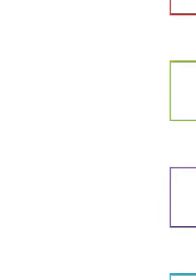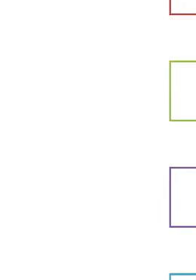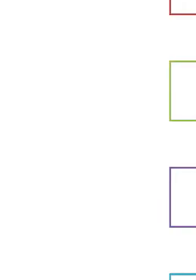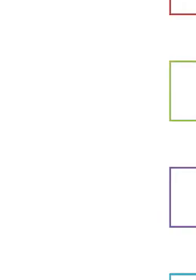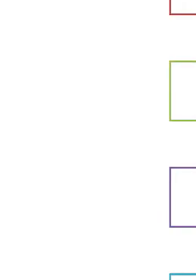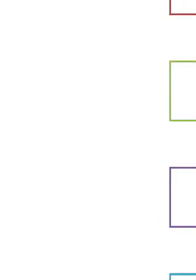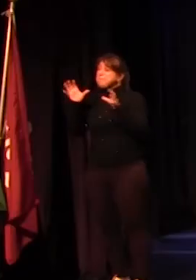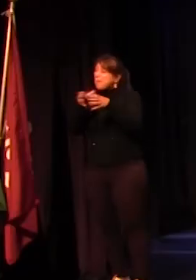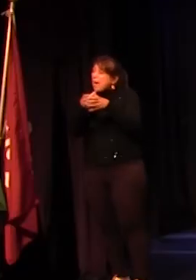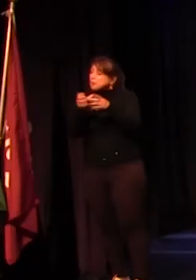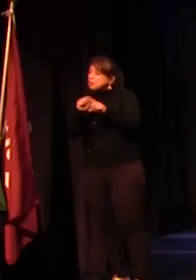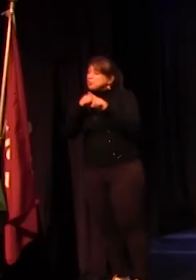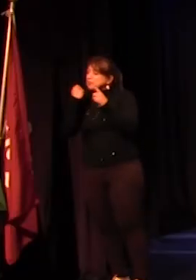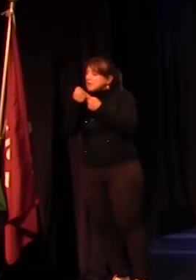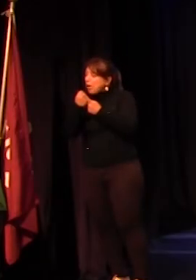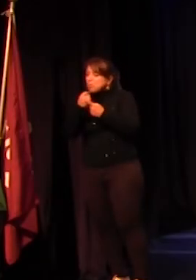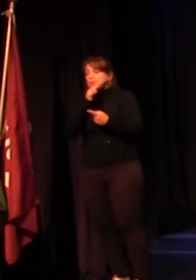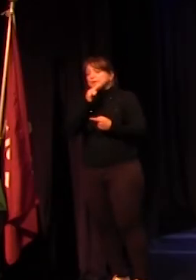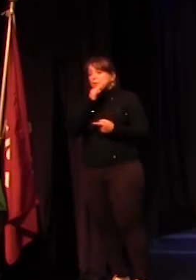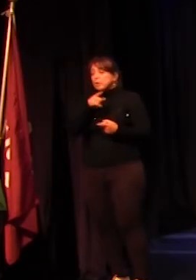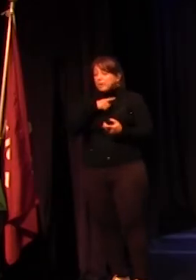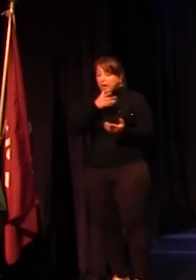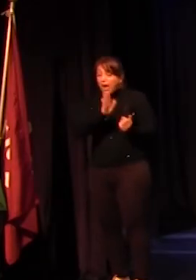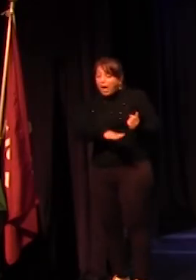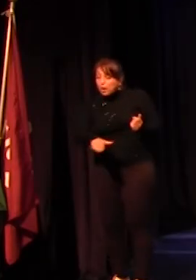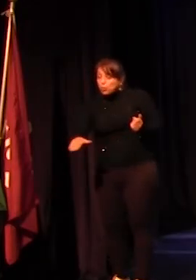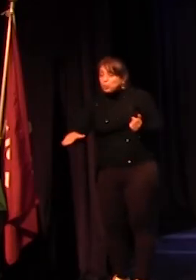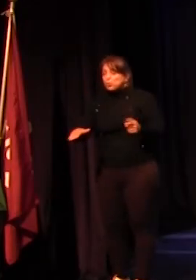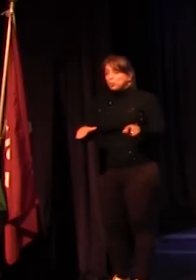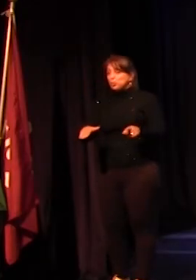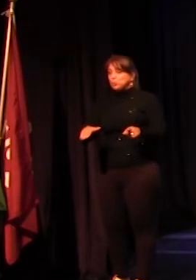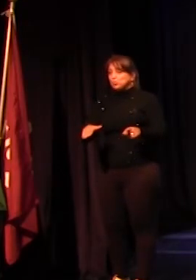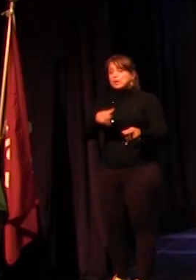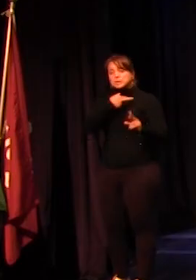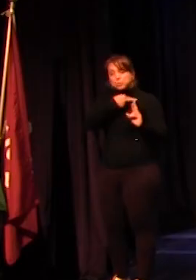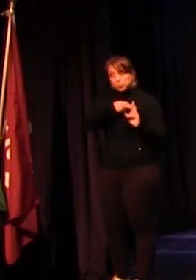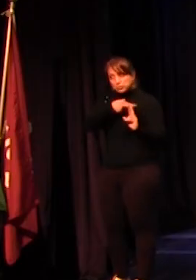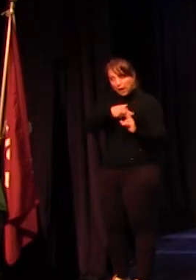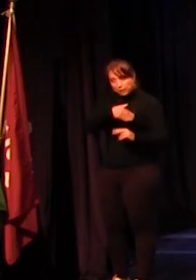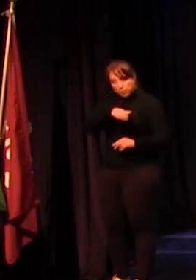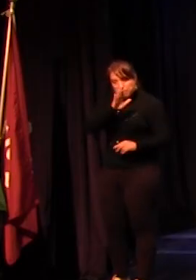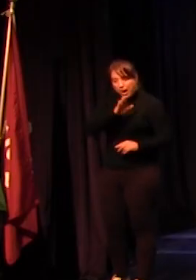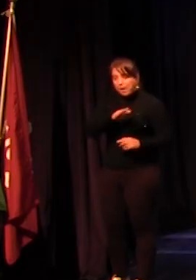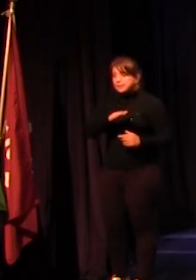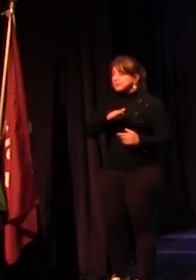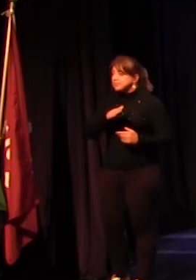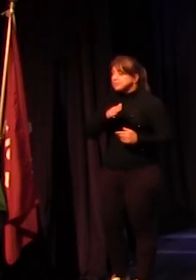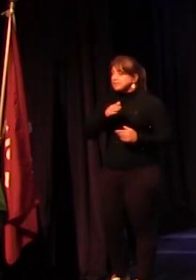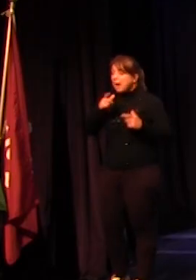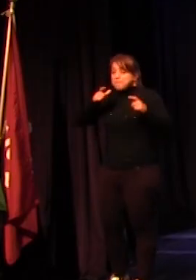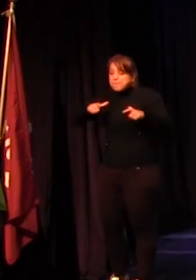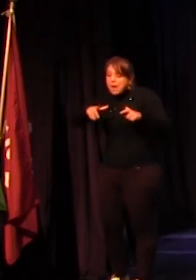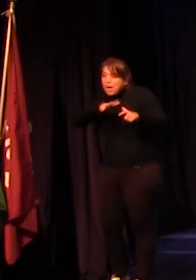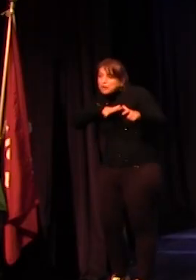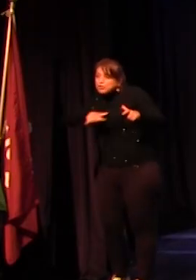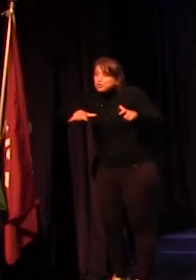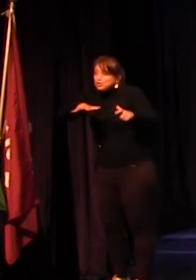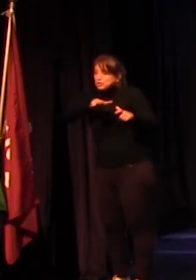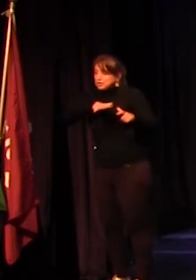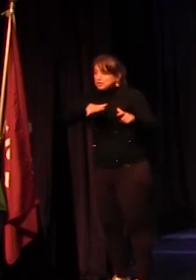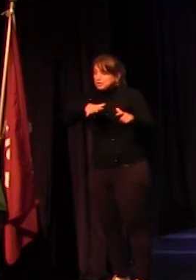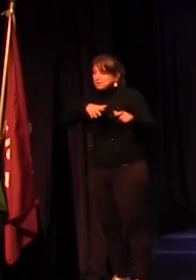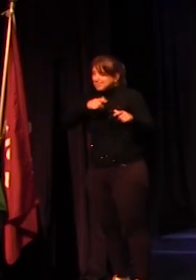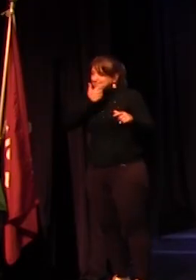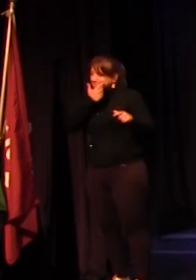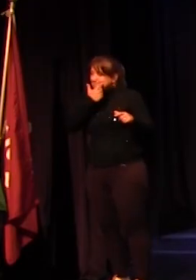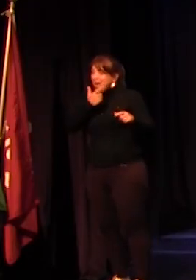Então, eu tenho um aluno que acaba sendo mais responsável com a questão do ambiente, do meio ambiente mesmo.